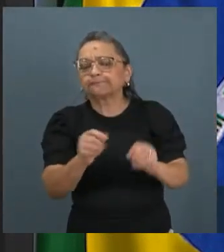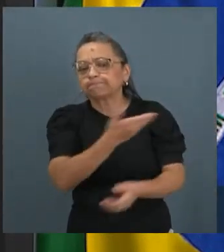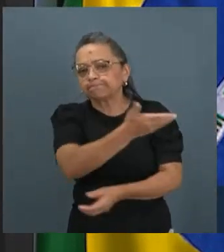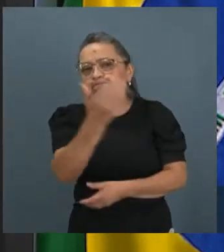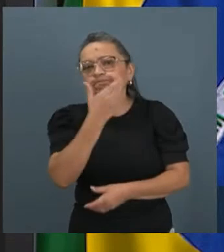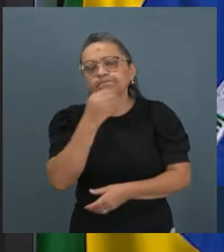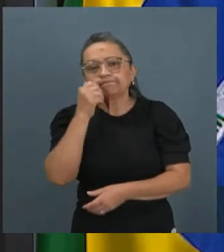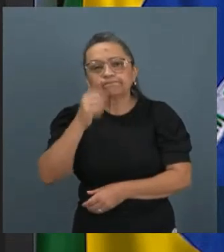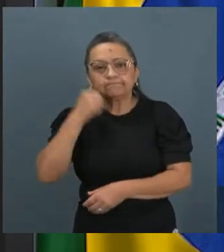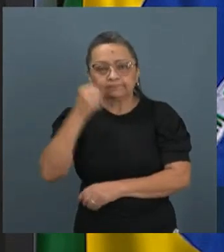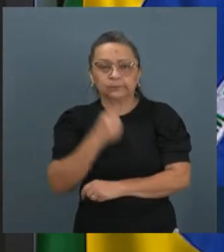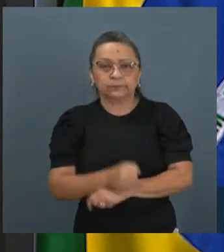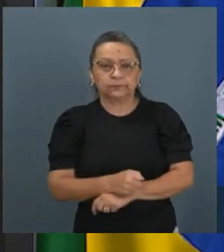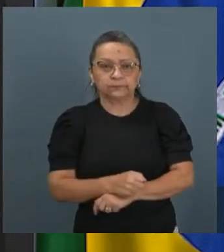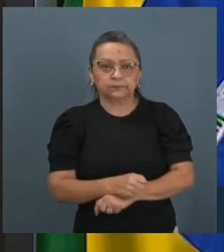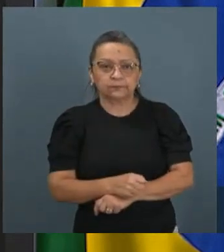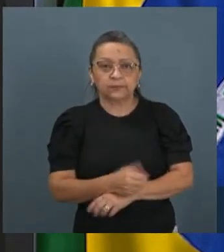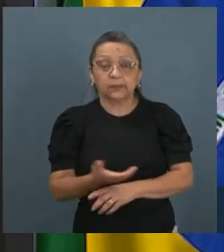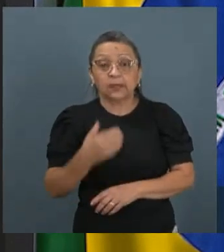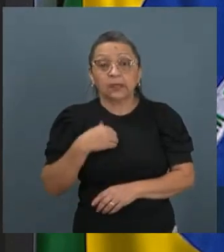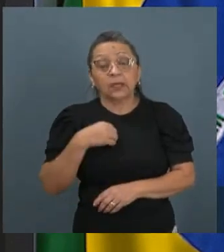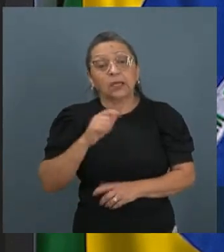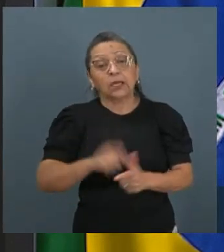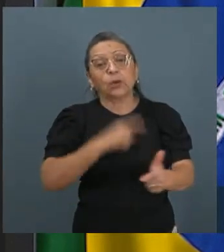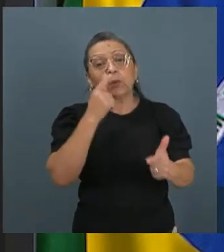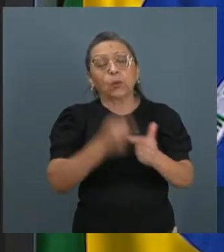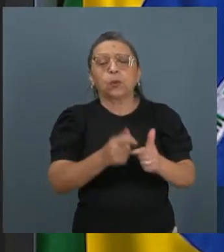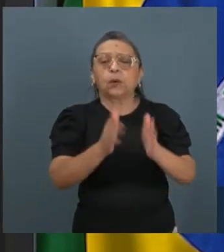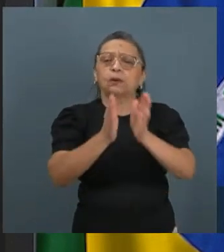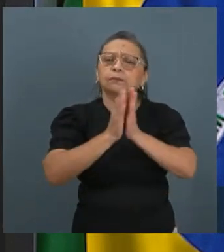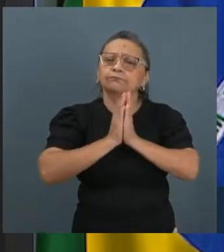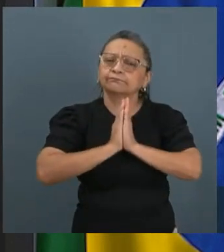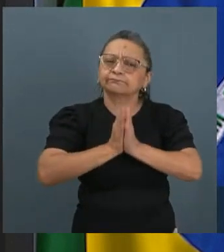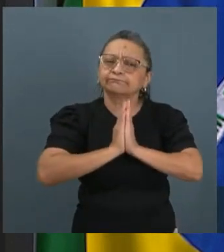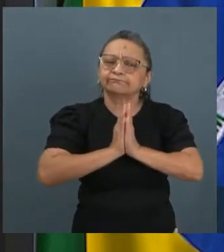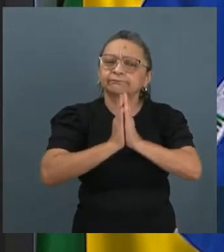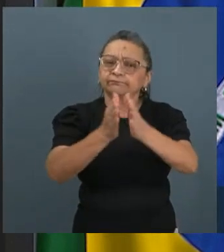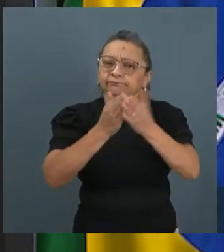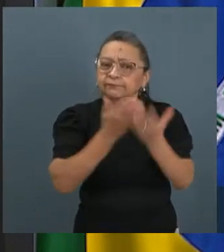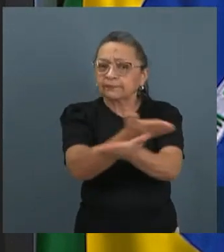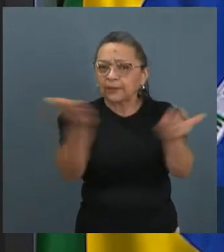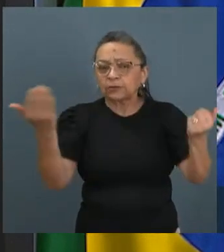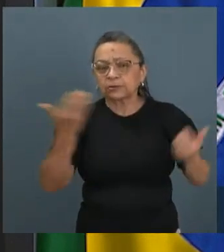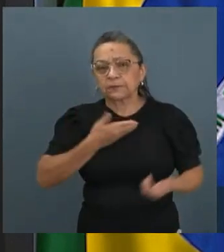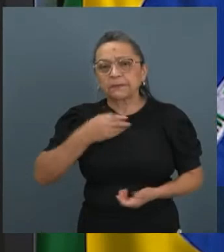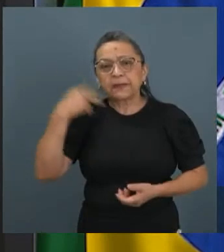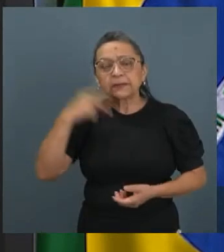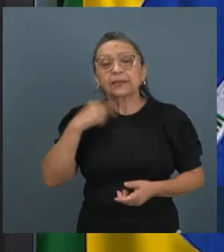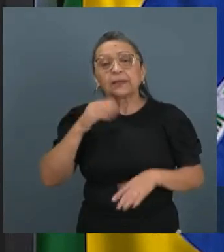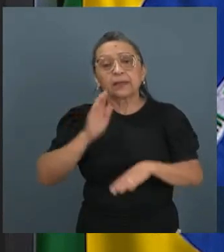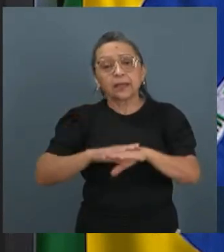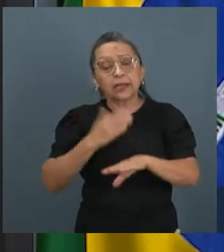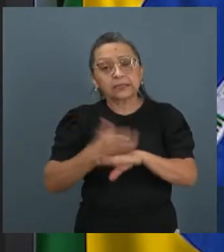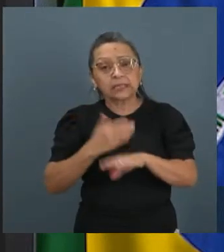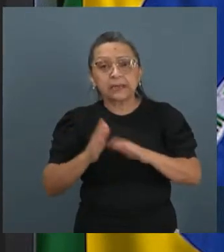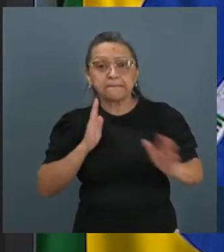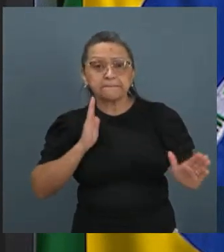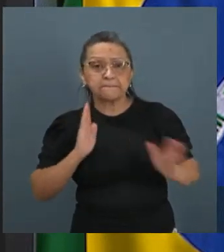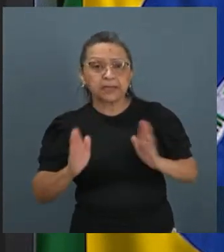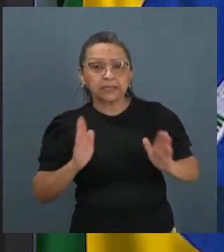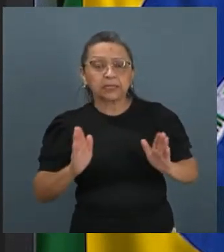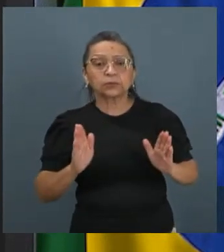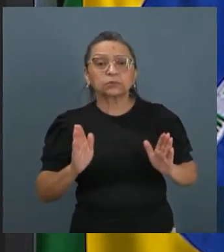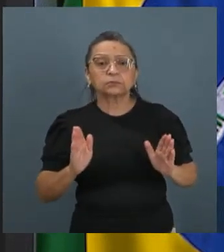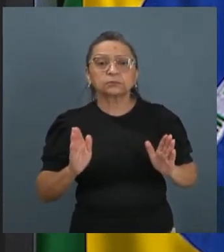senhoras e senhores senadores, faço mais uma vez um apelo aos meus pares que exercem seu mandato